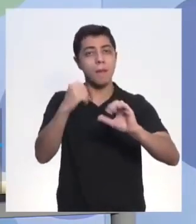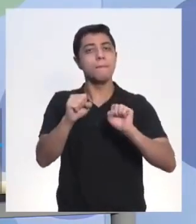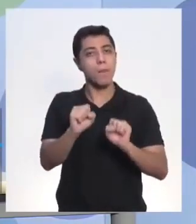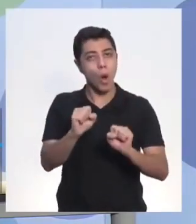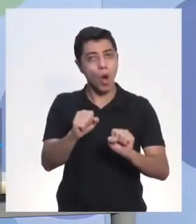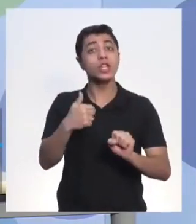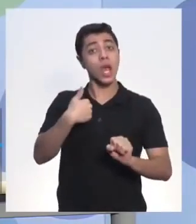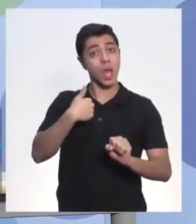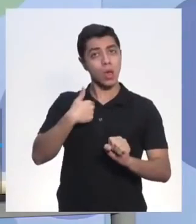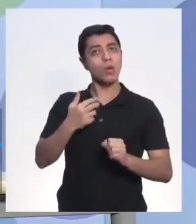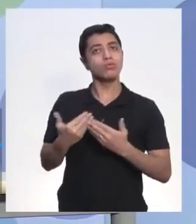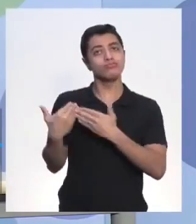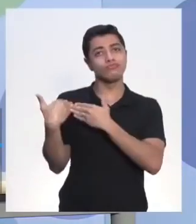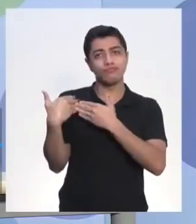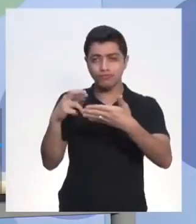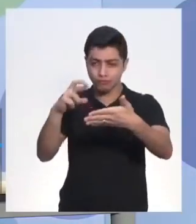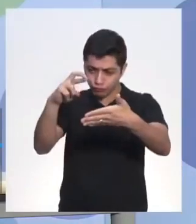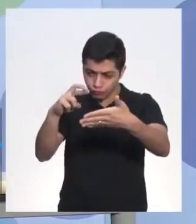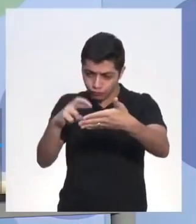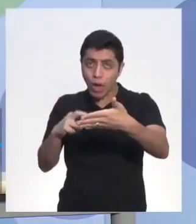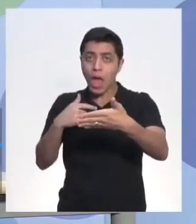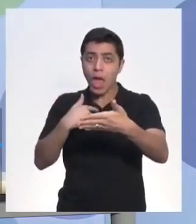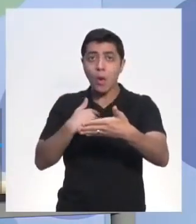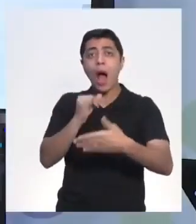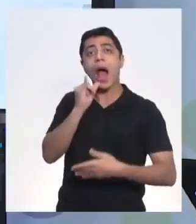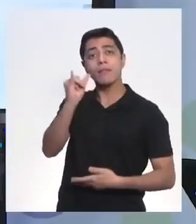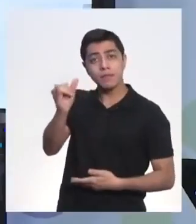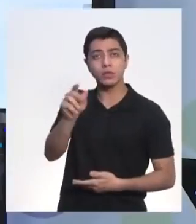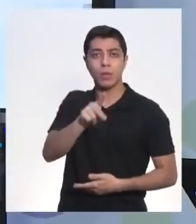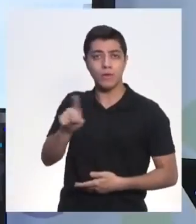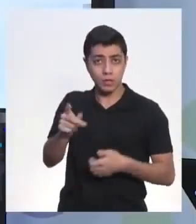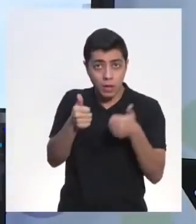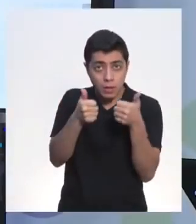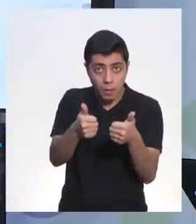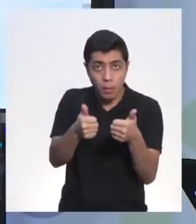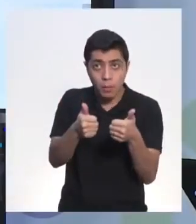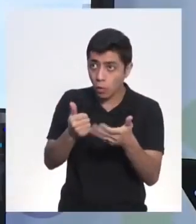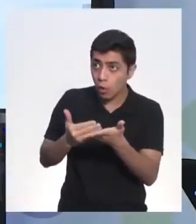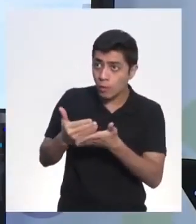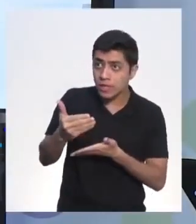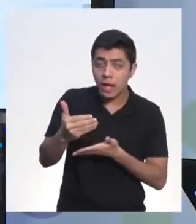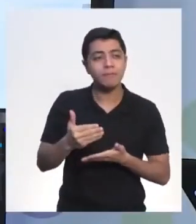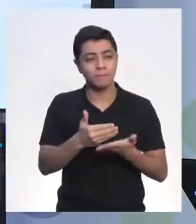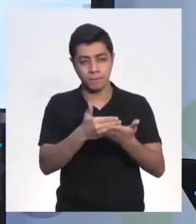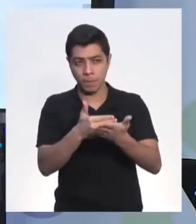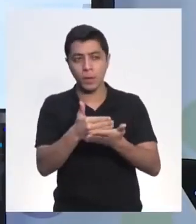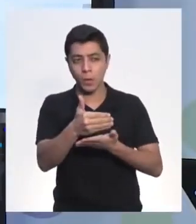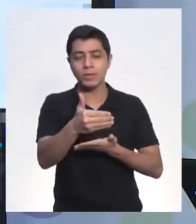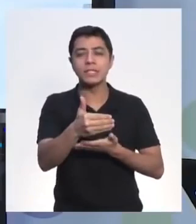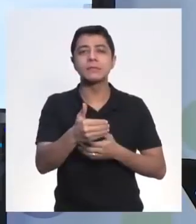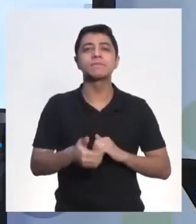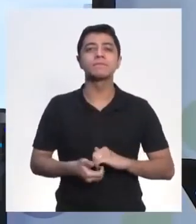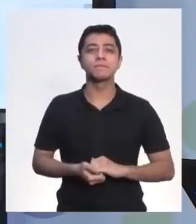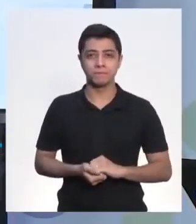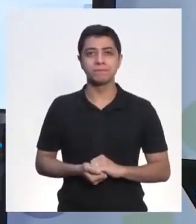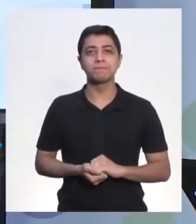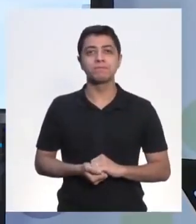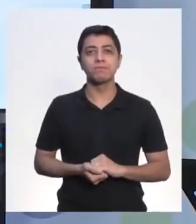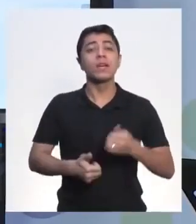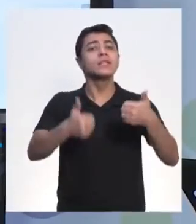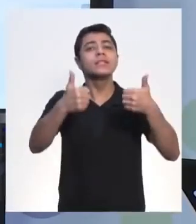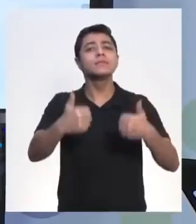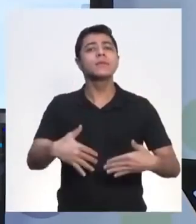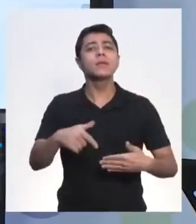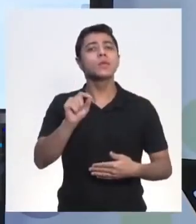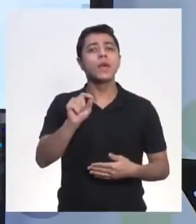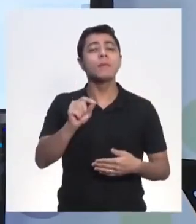professora Roberta. Pro, vamos começar? Vamos sim. Então, olha, para a gente poder começar a falar sobre funções exponenciais, nós vamos lembrar